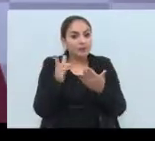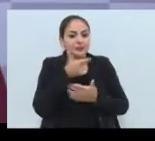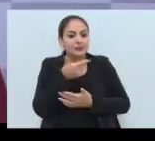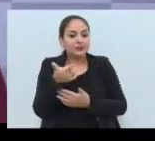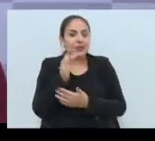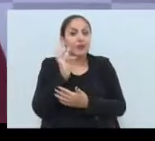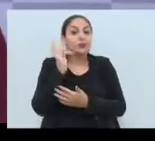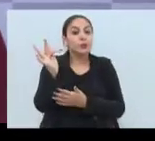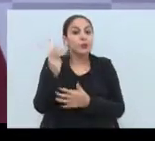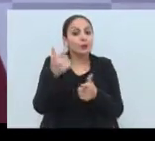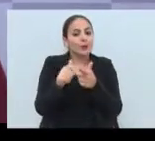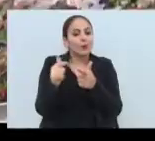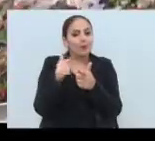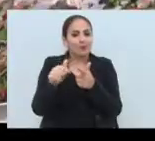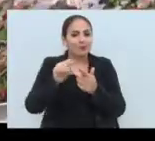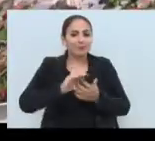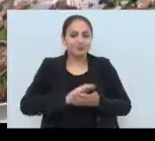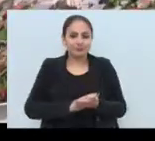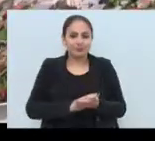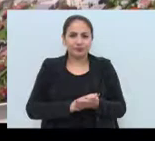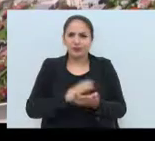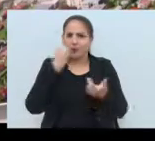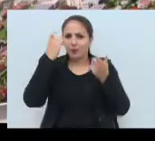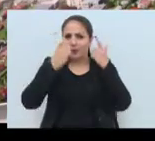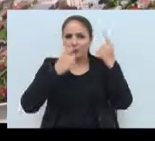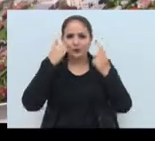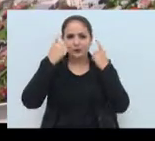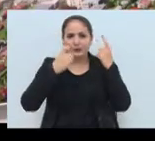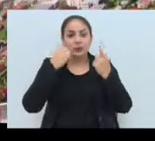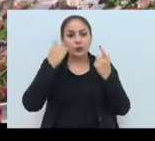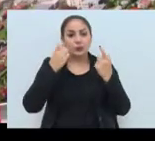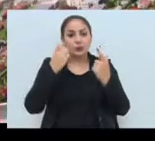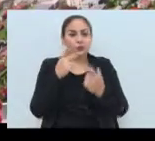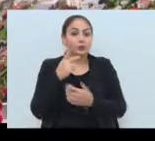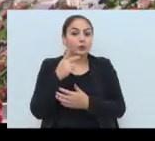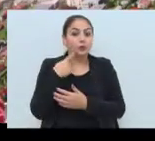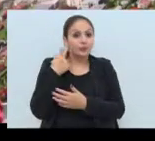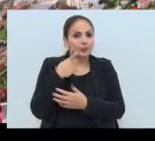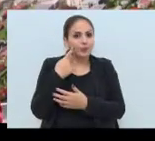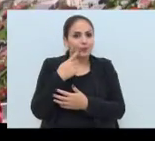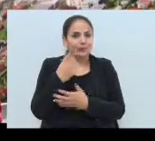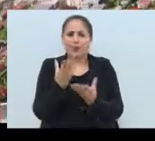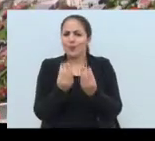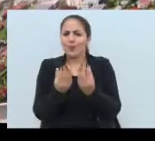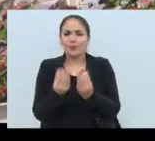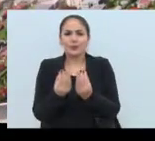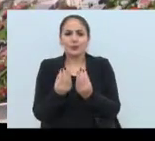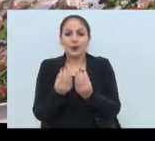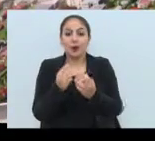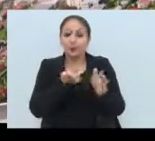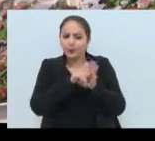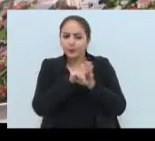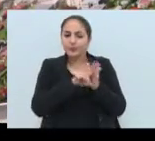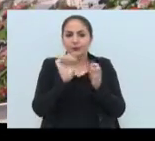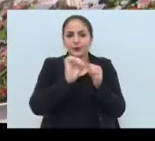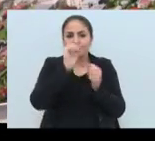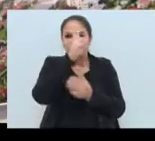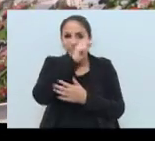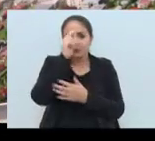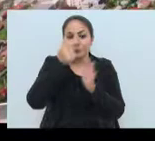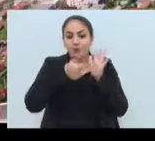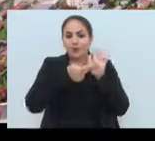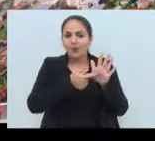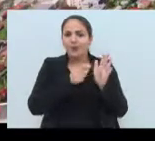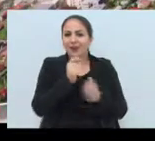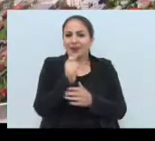termos problemas sérios depois. E a preocupação do vereador Leandro Rosso não é exagero. A pesquisa feita pelo município